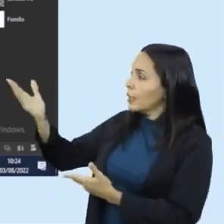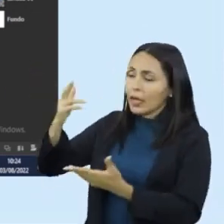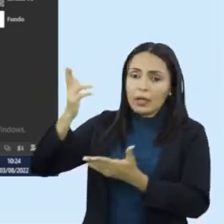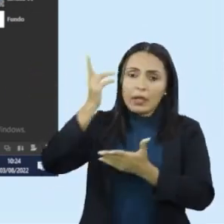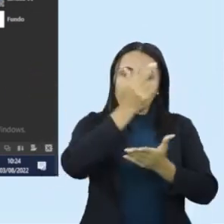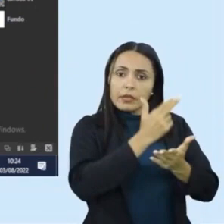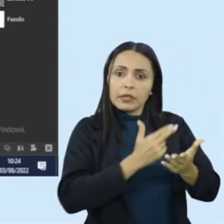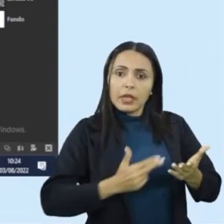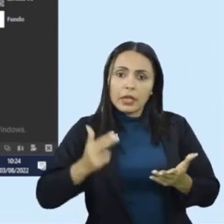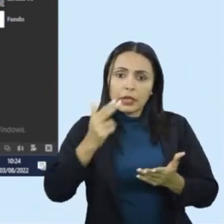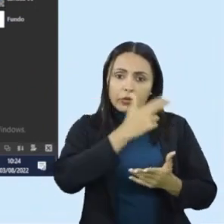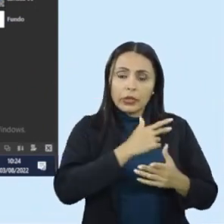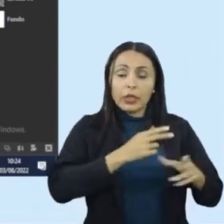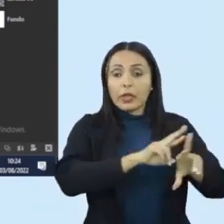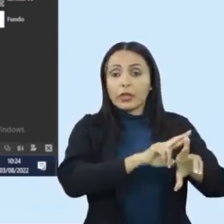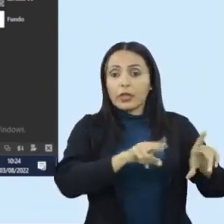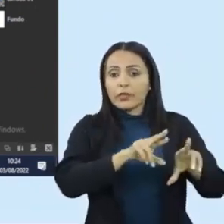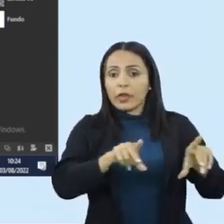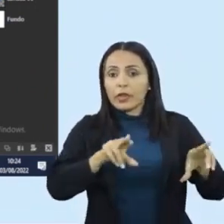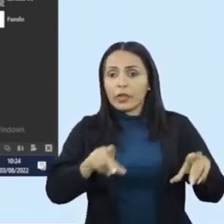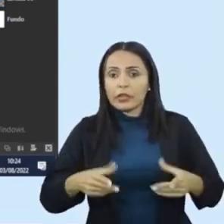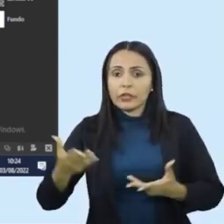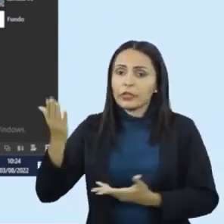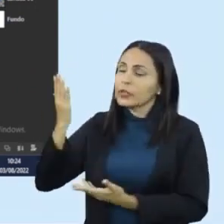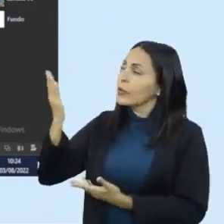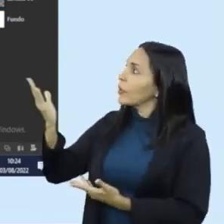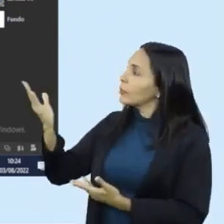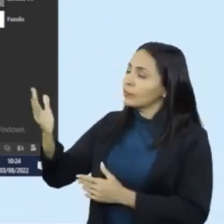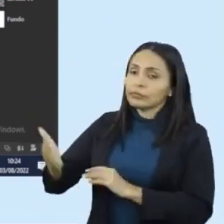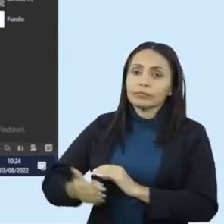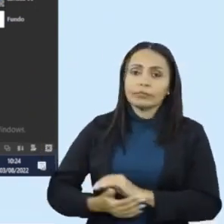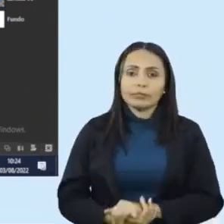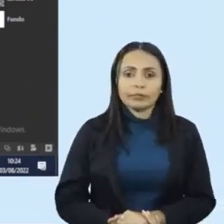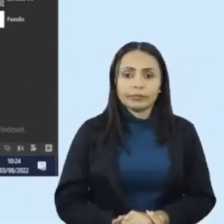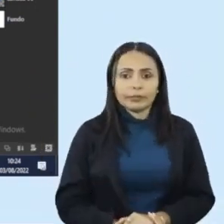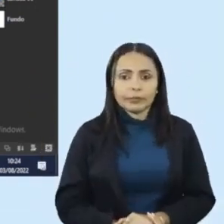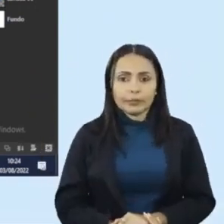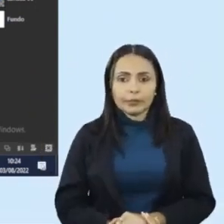desenhos diferentes em camadas diferentes.